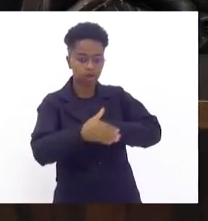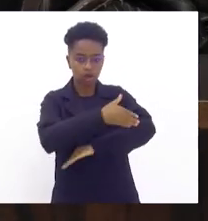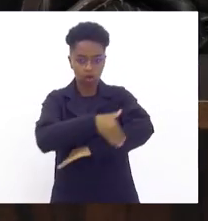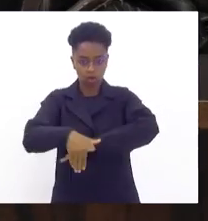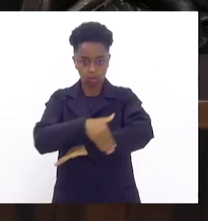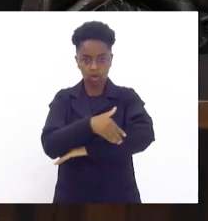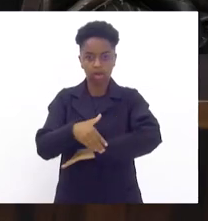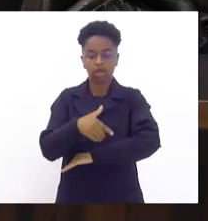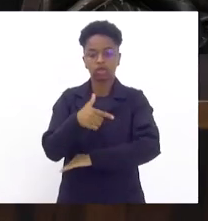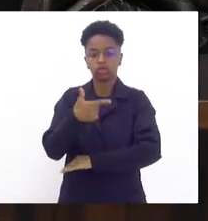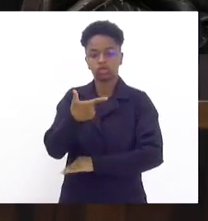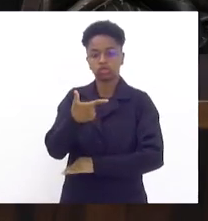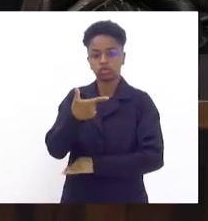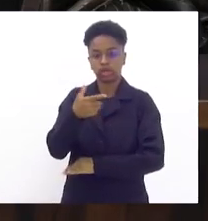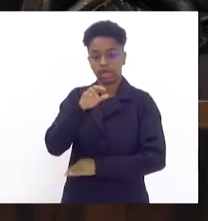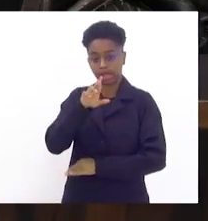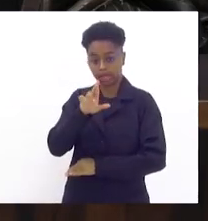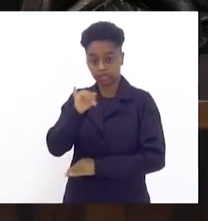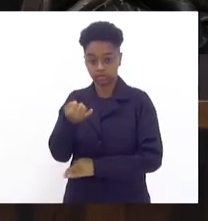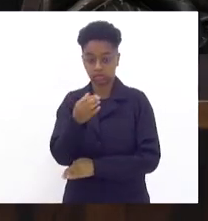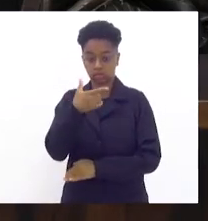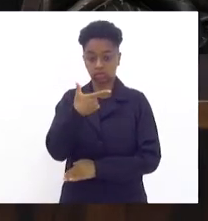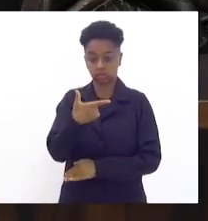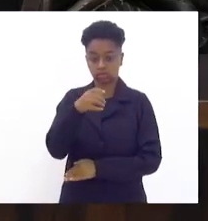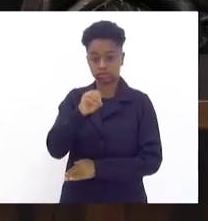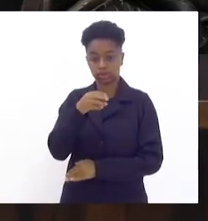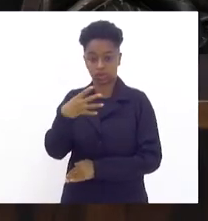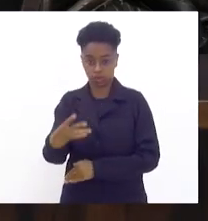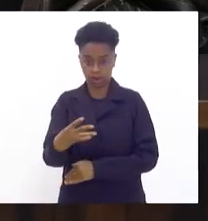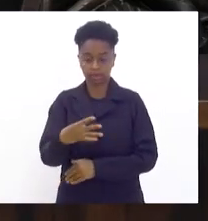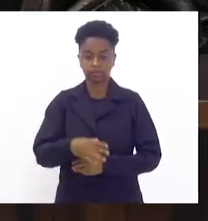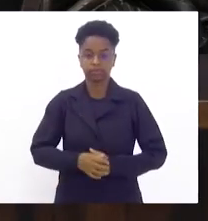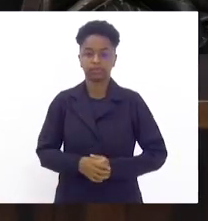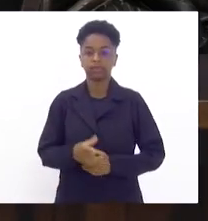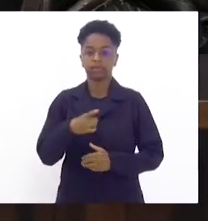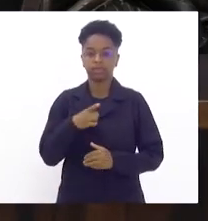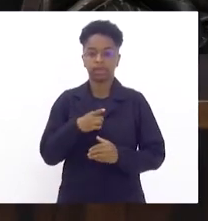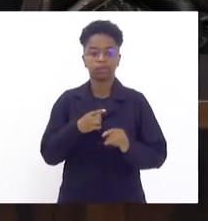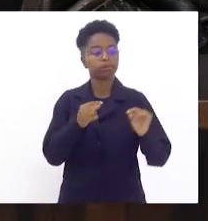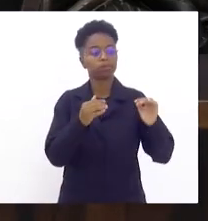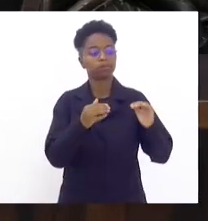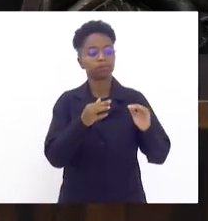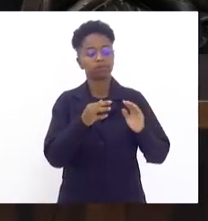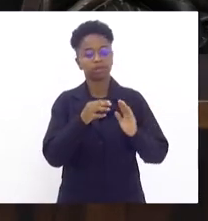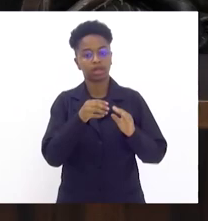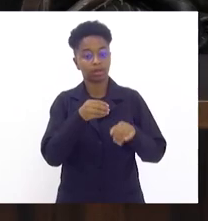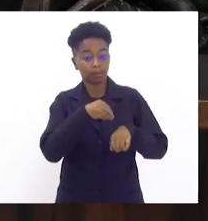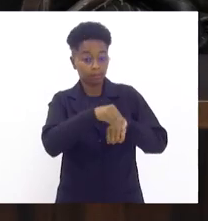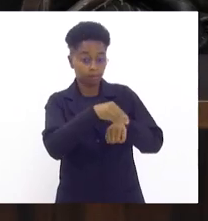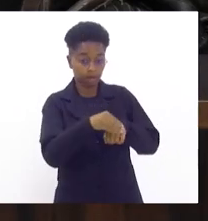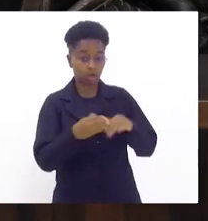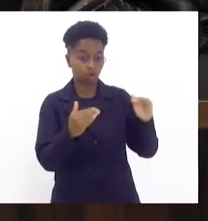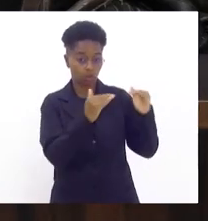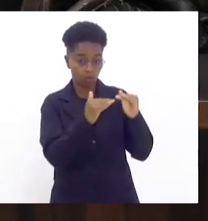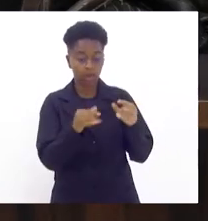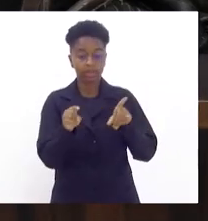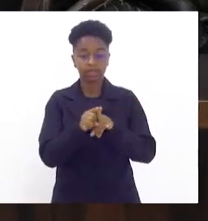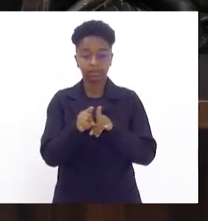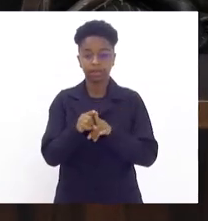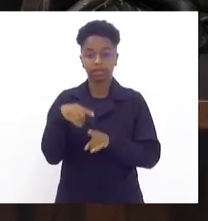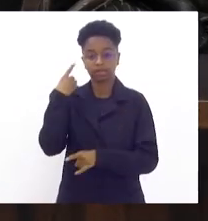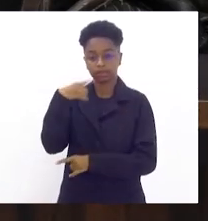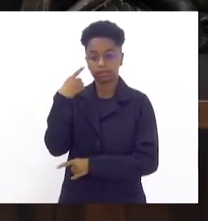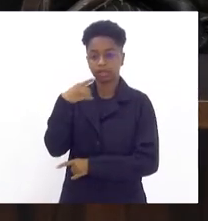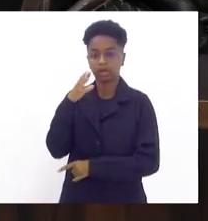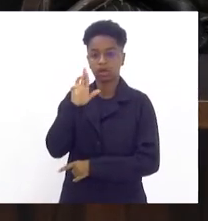RJ-204 na cidade de Cardoso Moreira. Comissão de Indicação Legislativa, favorável. Relator, deputado Rosenberg